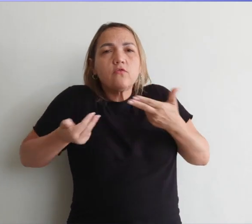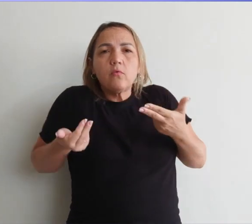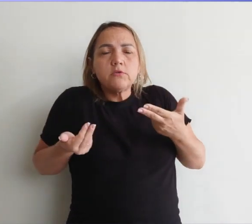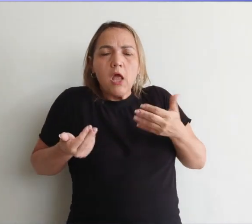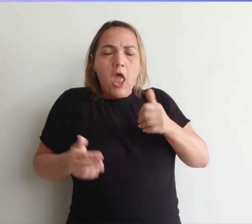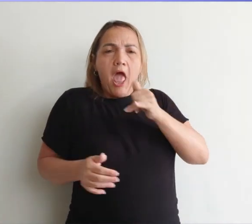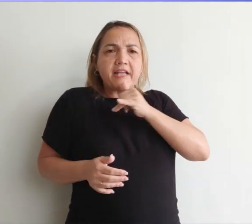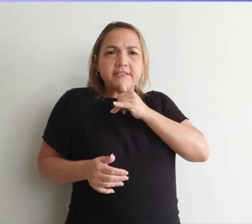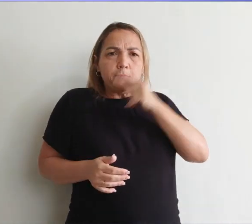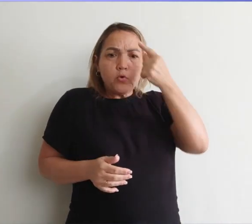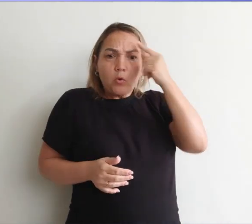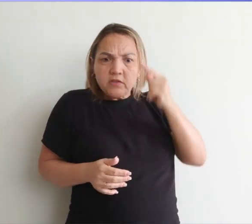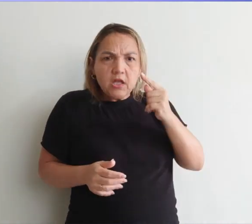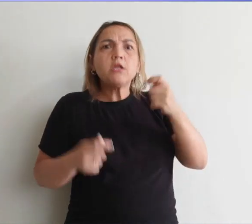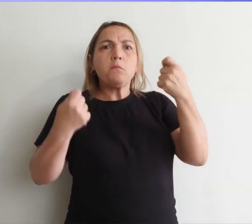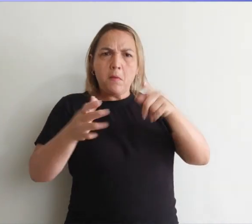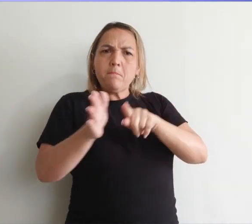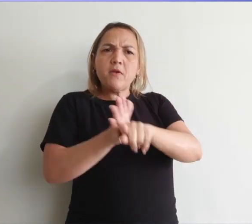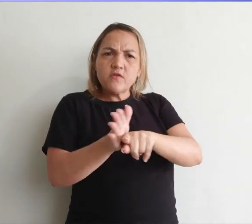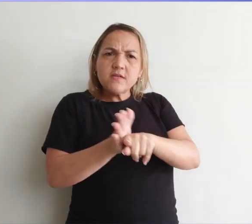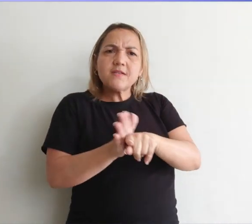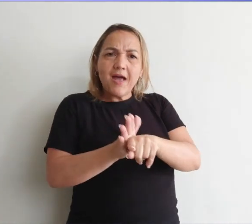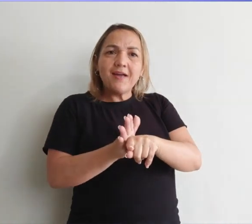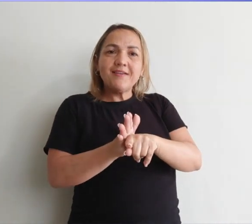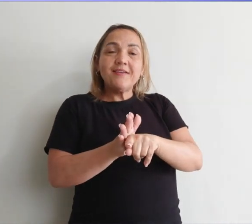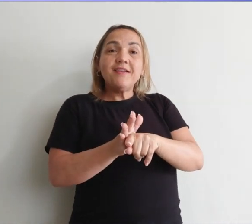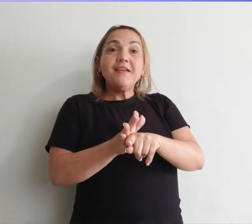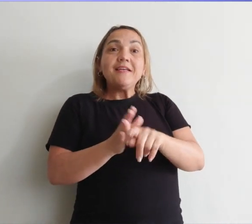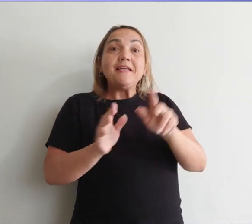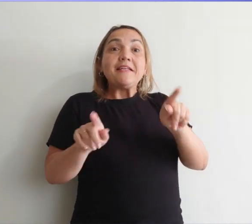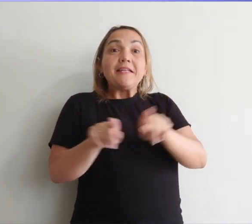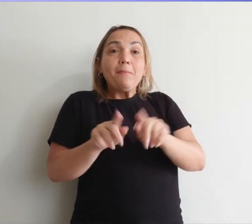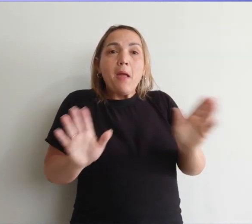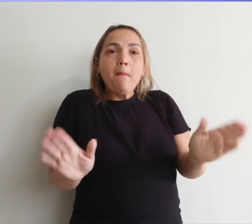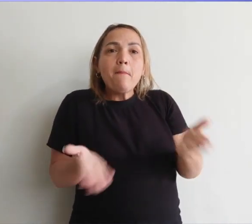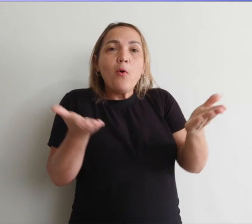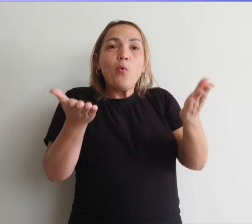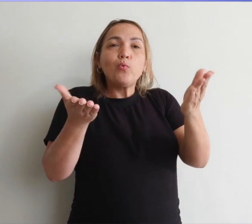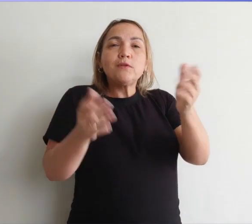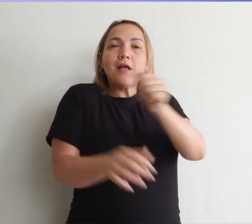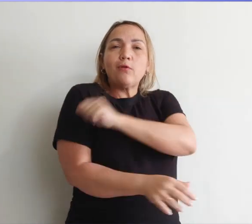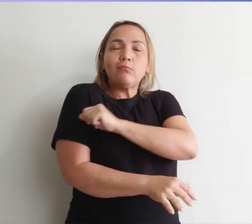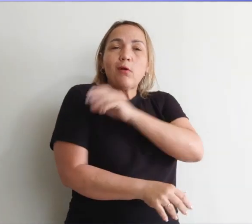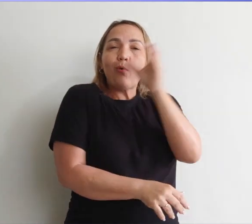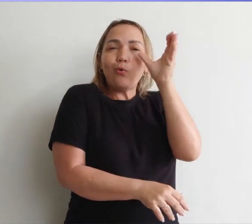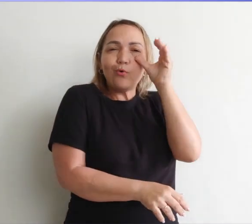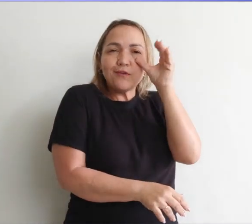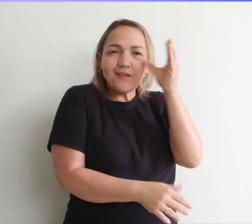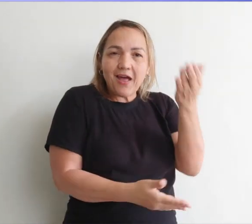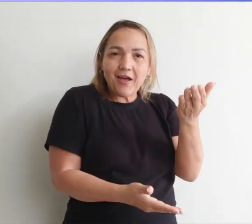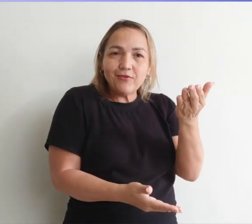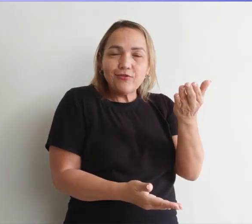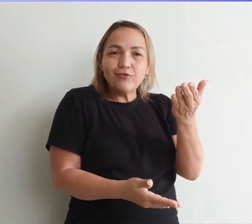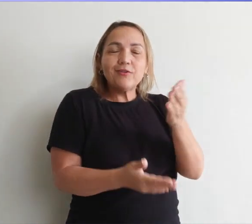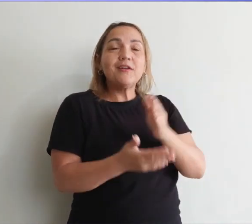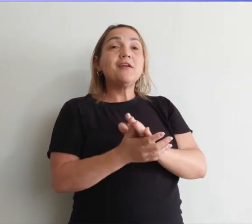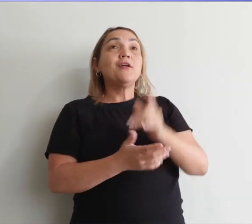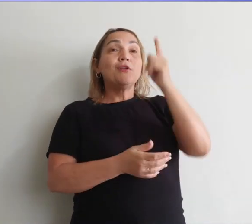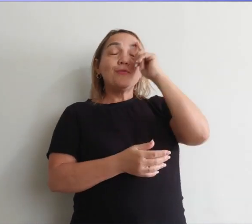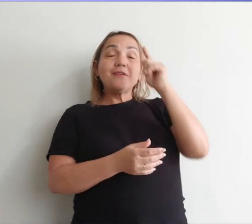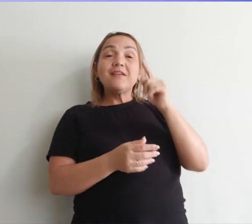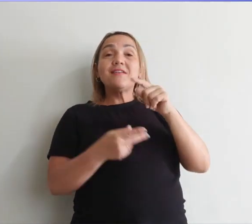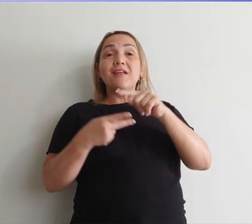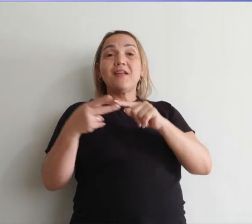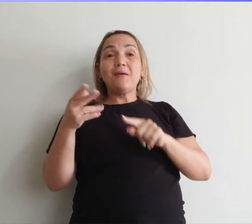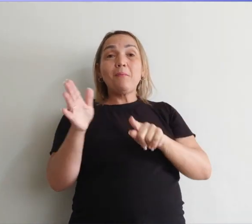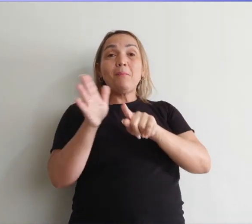isso. Então, vamos pesquisar, vamos ver. Passar isso para os alunos, essa curiosidade. Não sei se vai ter uma pergunta, eu não vi as perguntas,